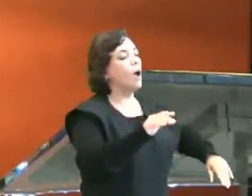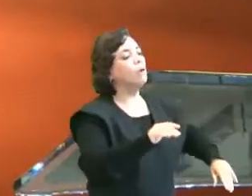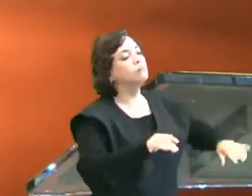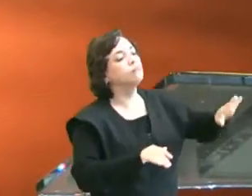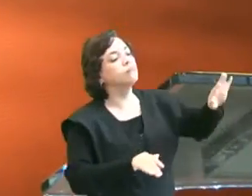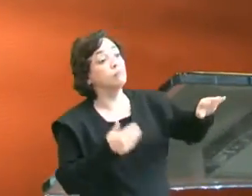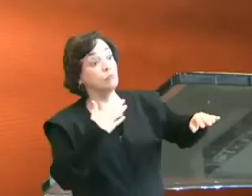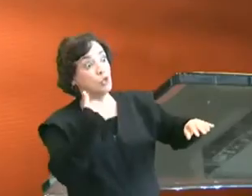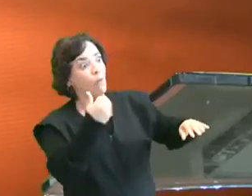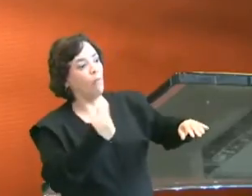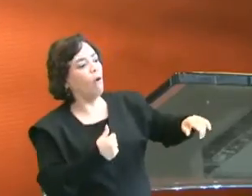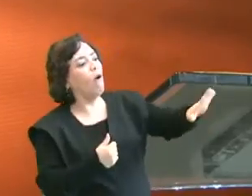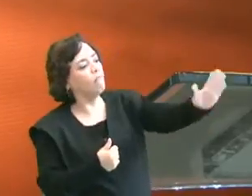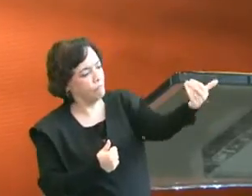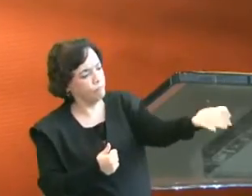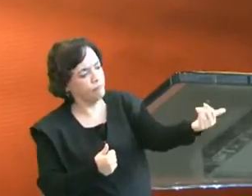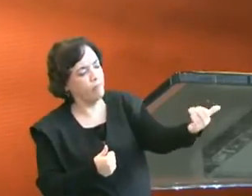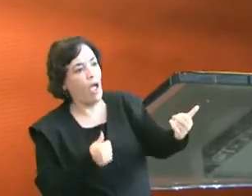você.